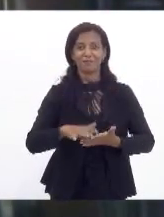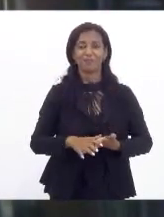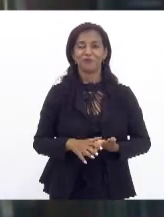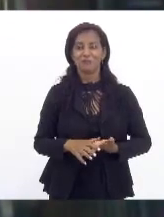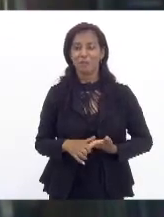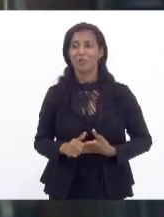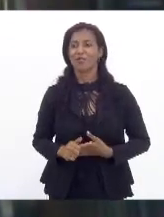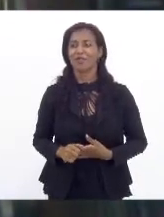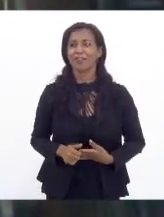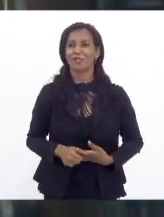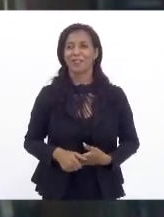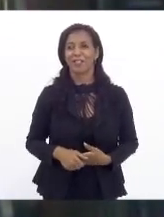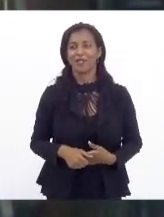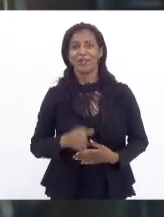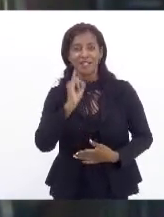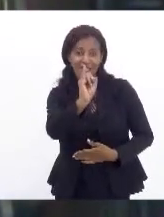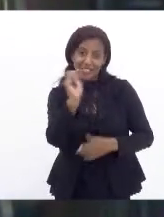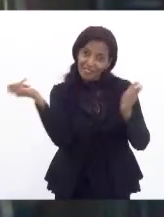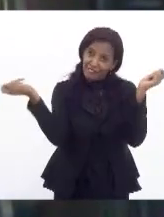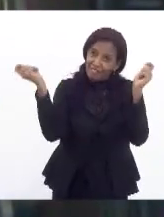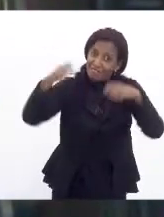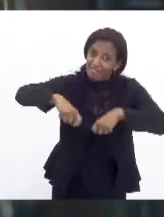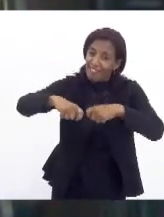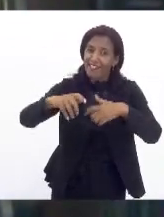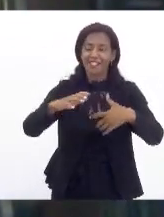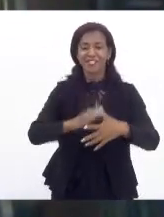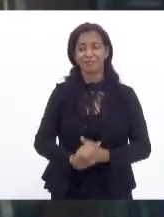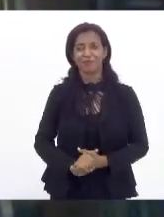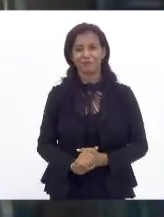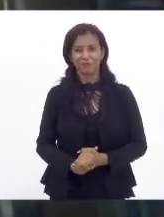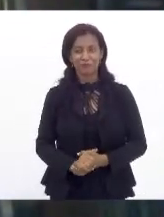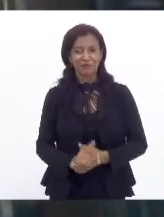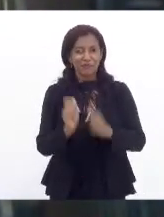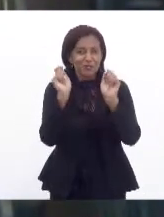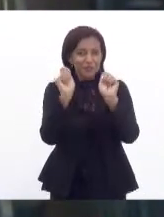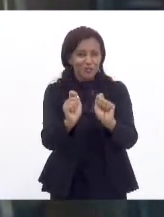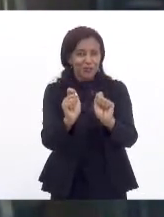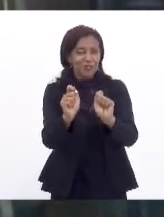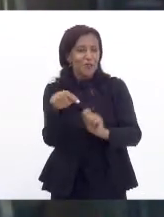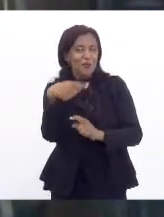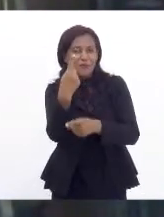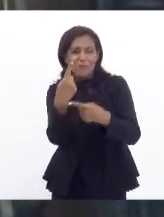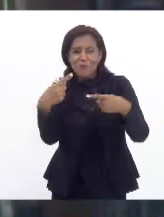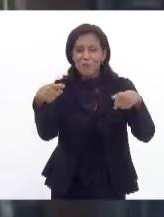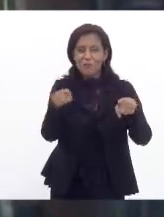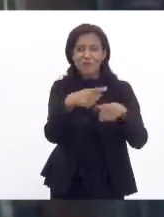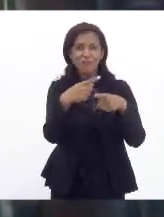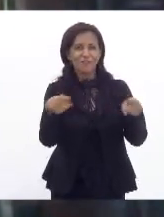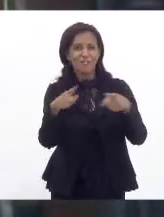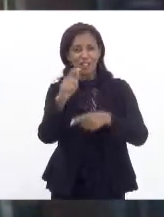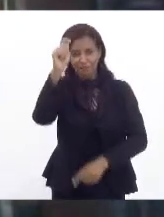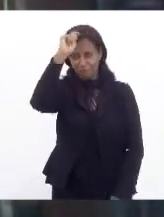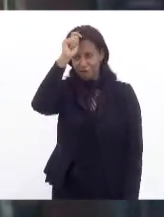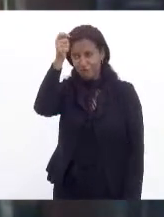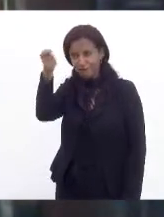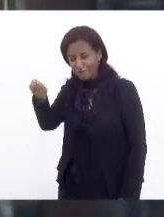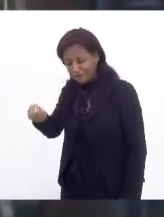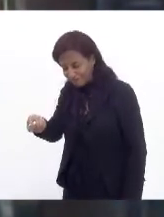for possível, porque o Zequete realmente, olha, foi um compositor que a gente tem que tirar um chapéu para